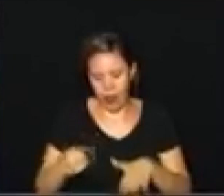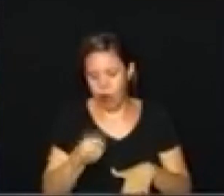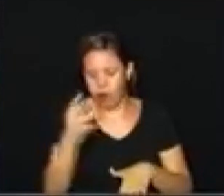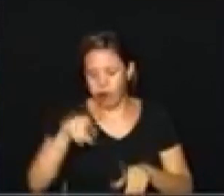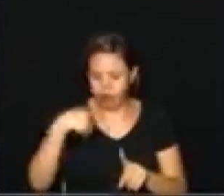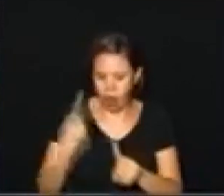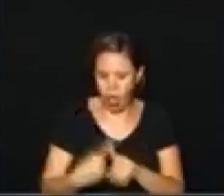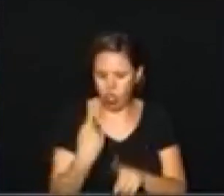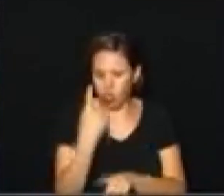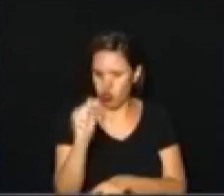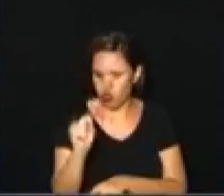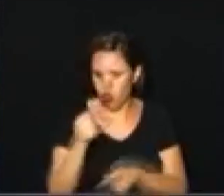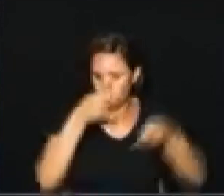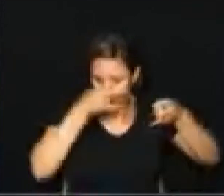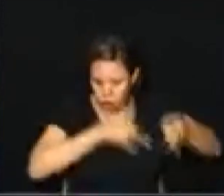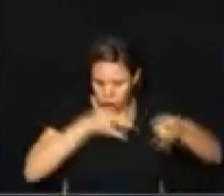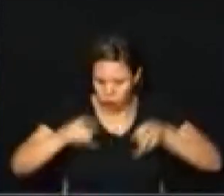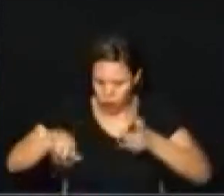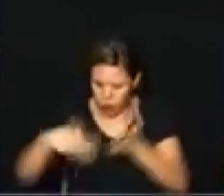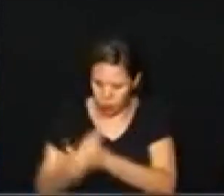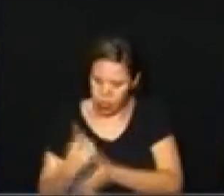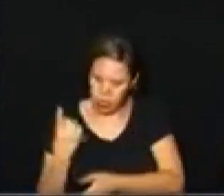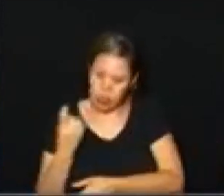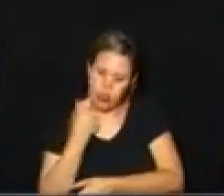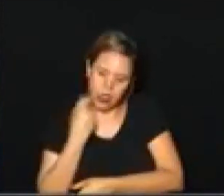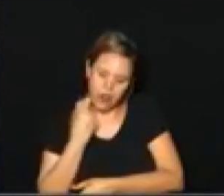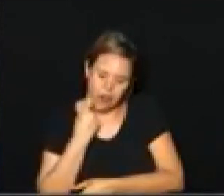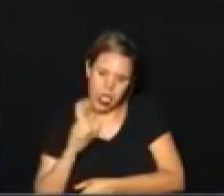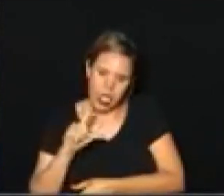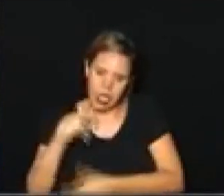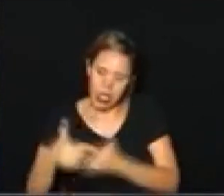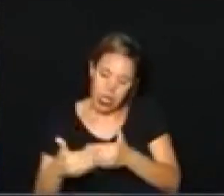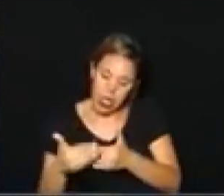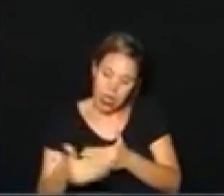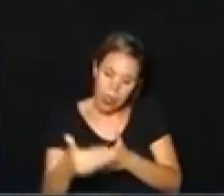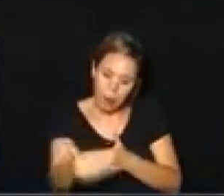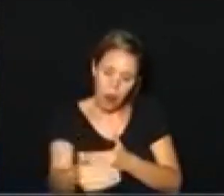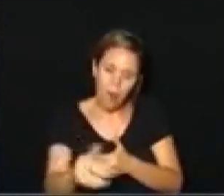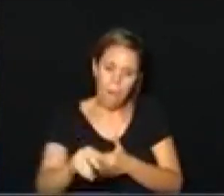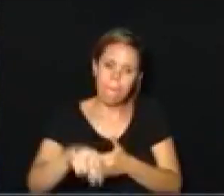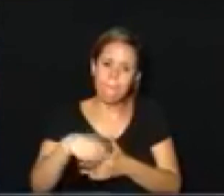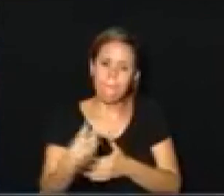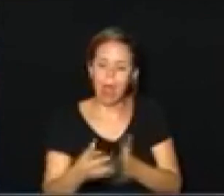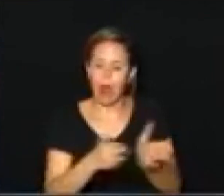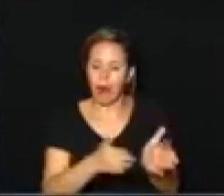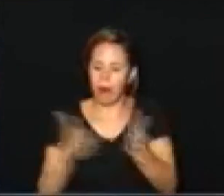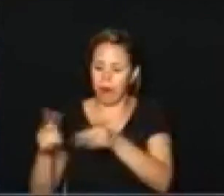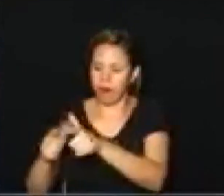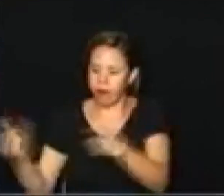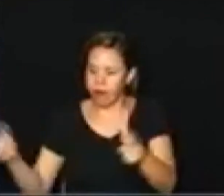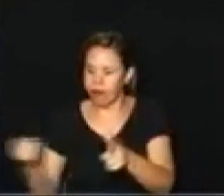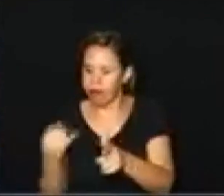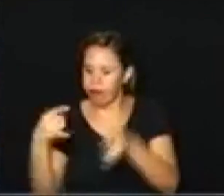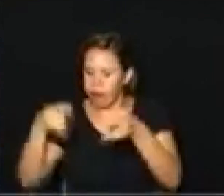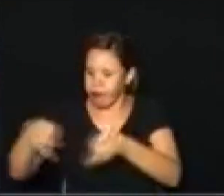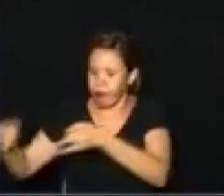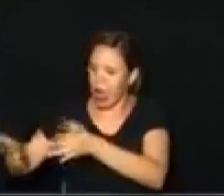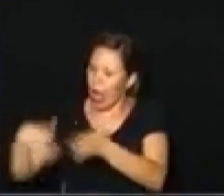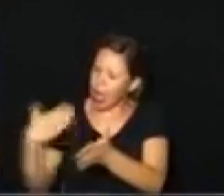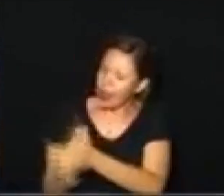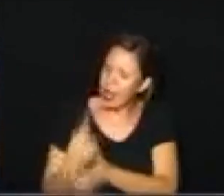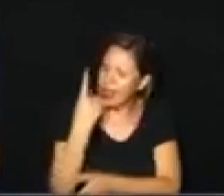18 leitos, não é? Até sexta-feira, e depois nós vamos partir para mais dois módulos e ampliando esse leito. Pode chegar